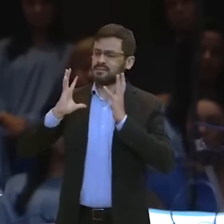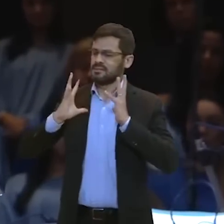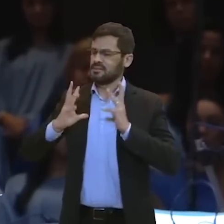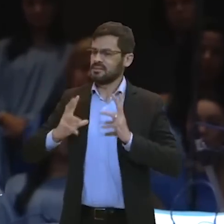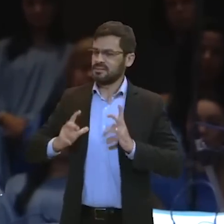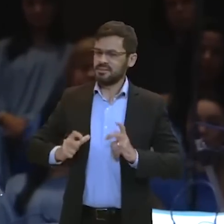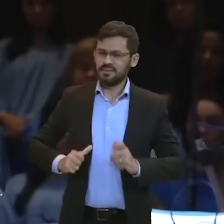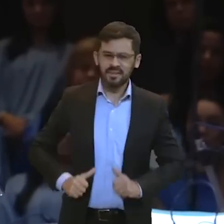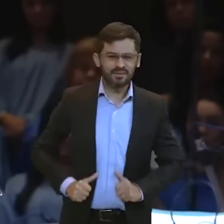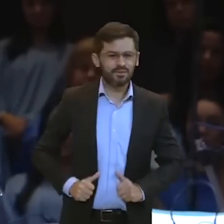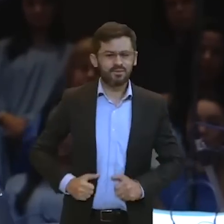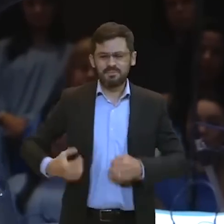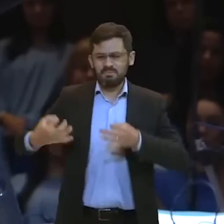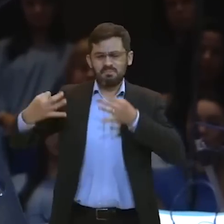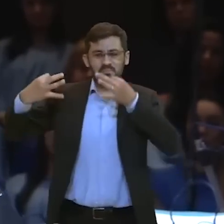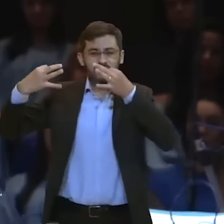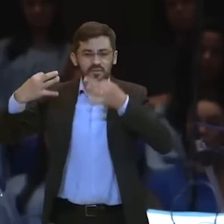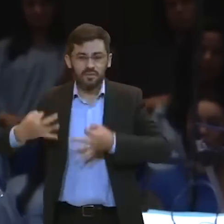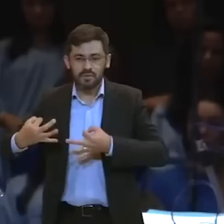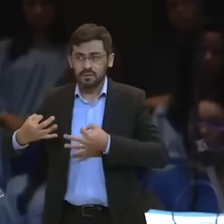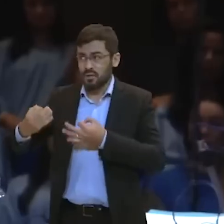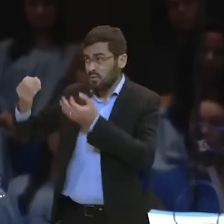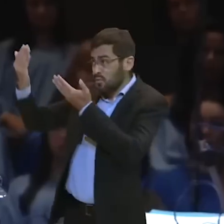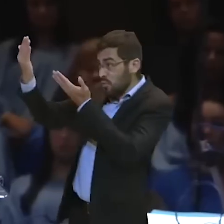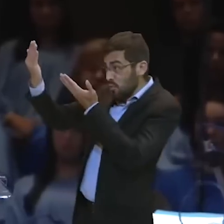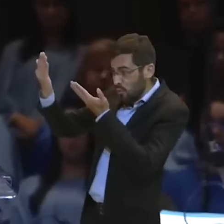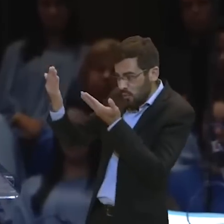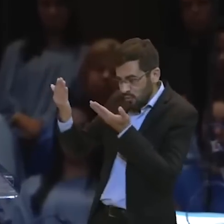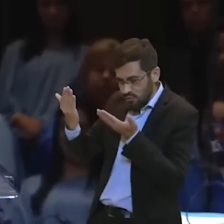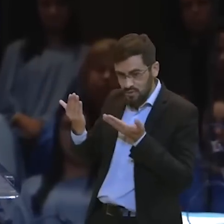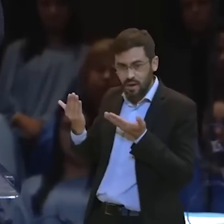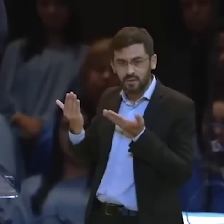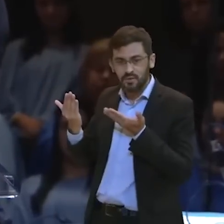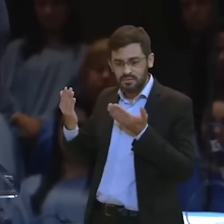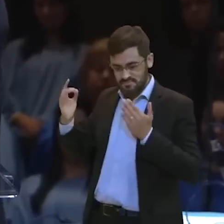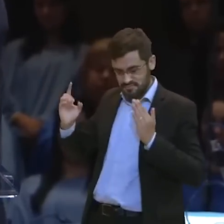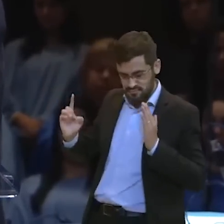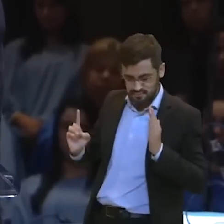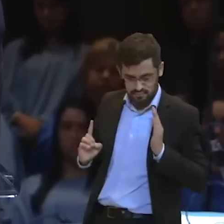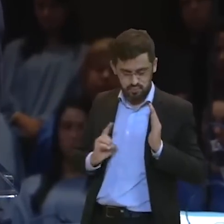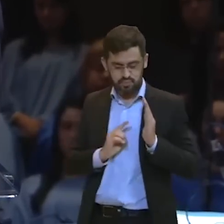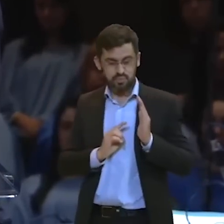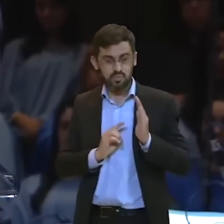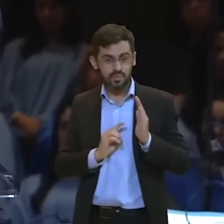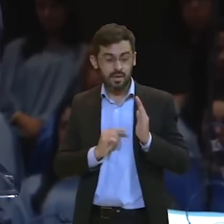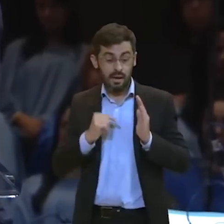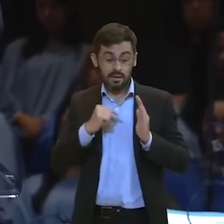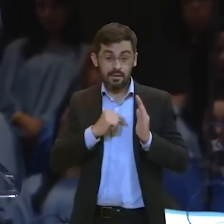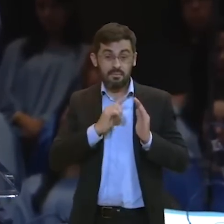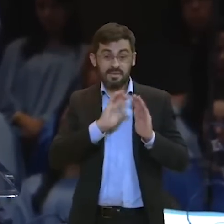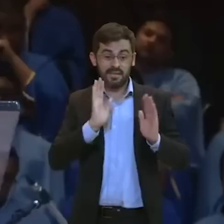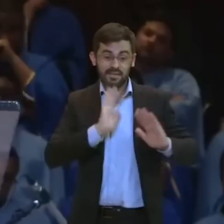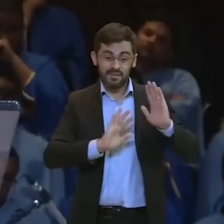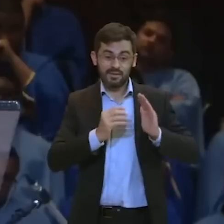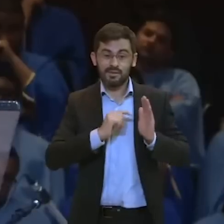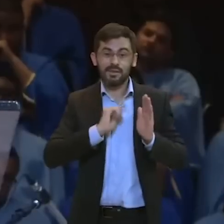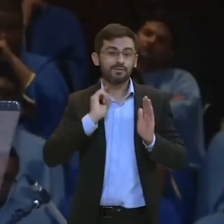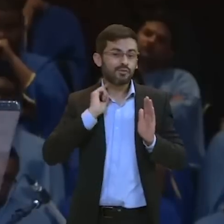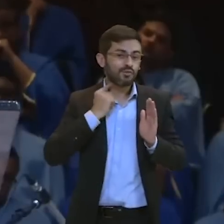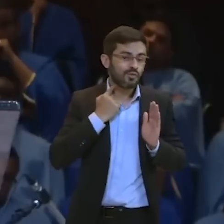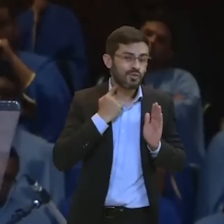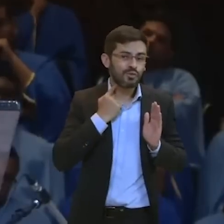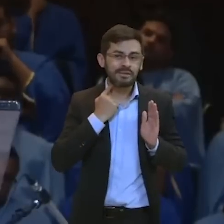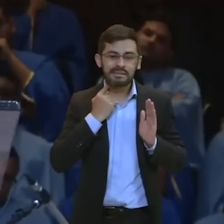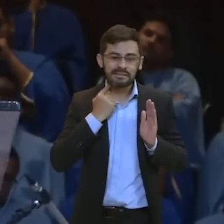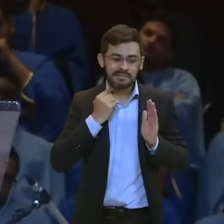santo, puro e perfeito, está sendo convidado para morar no santuário do nosso coração. E não